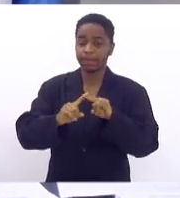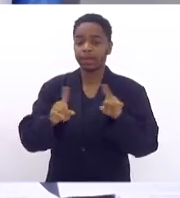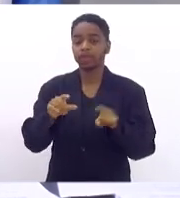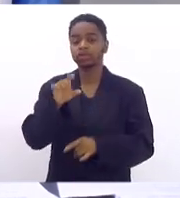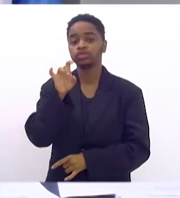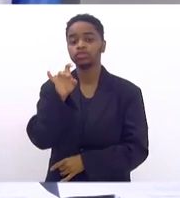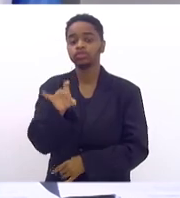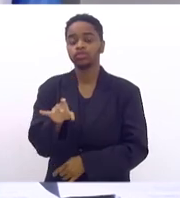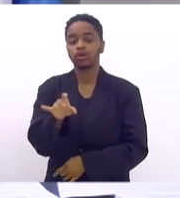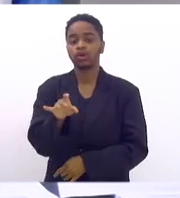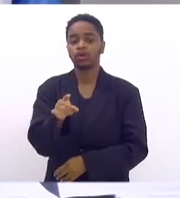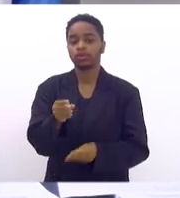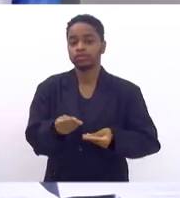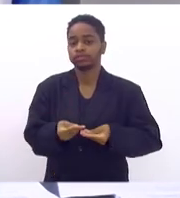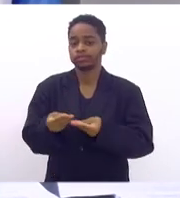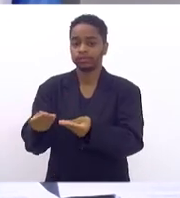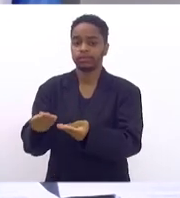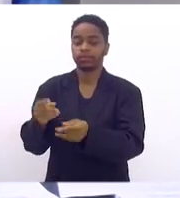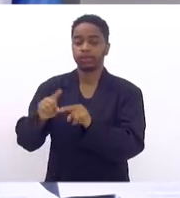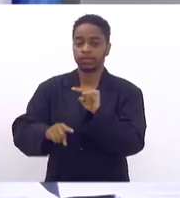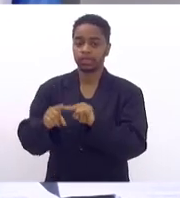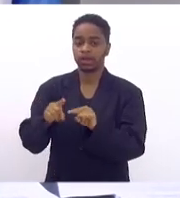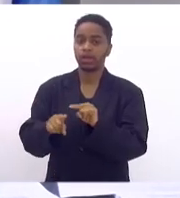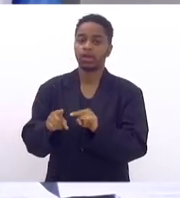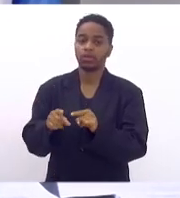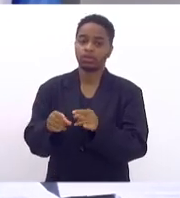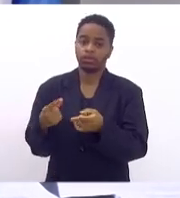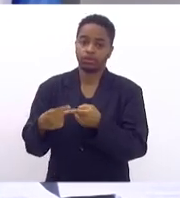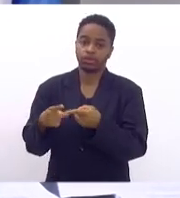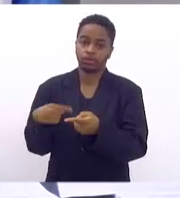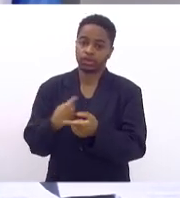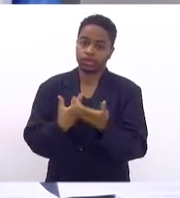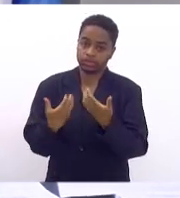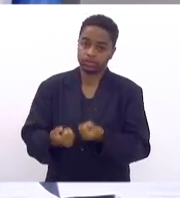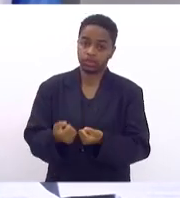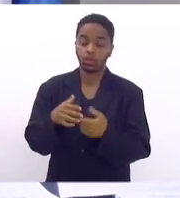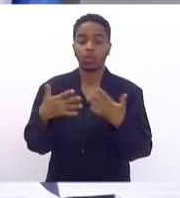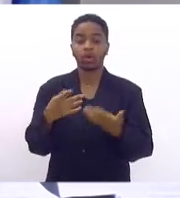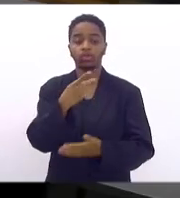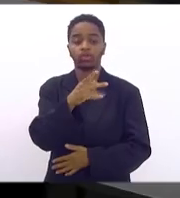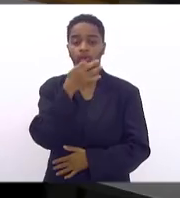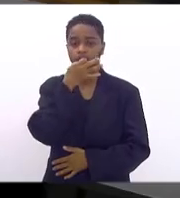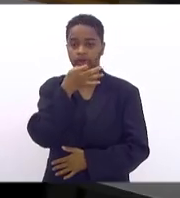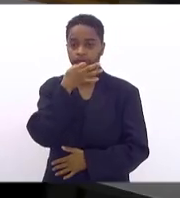dos casos que nos chegaram enquanto CPI. O que o senhor acha?